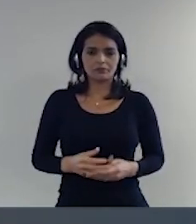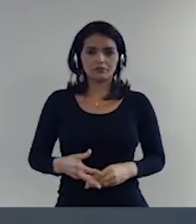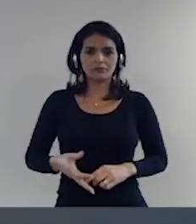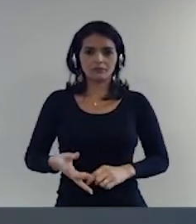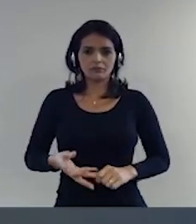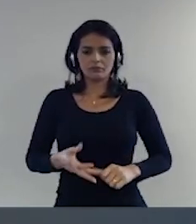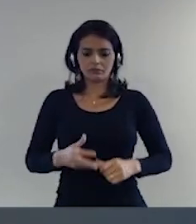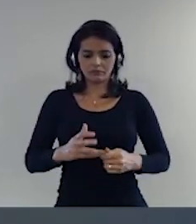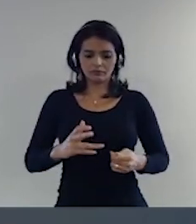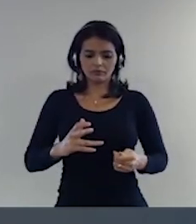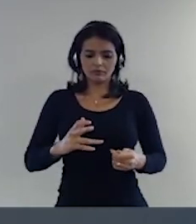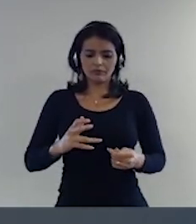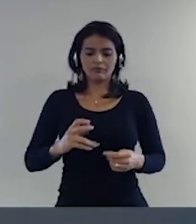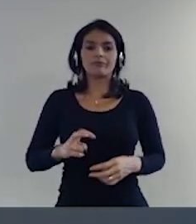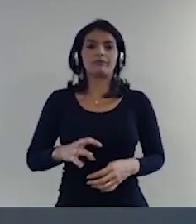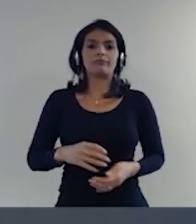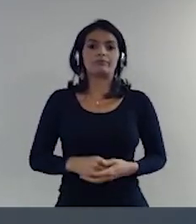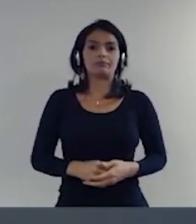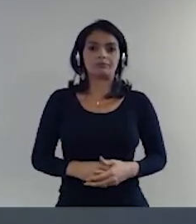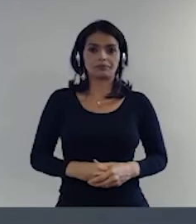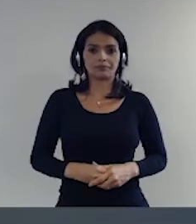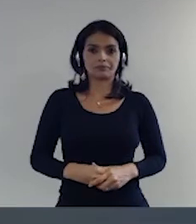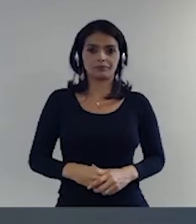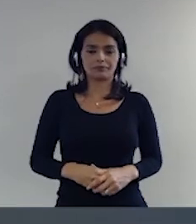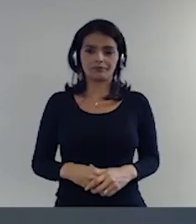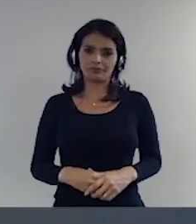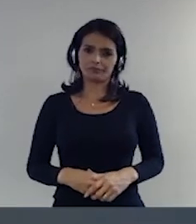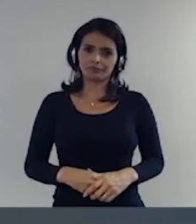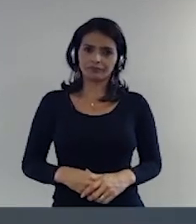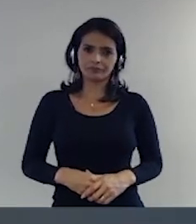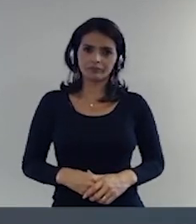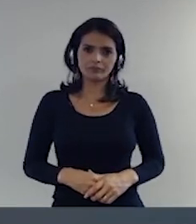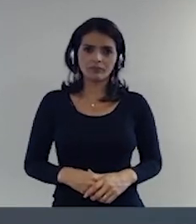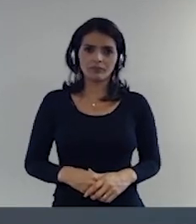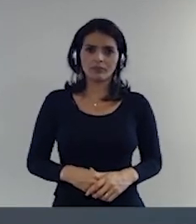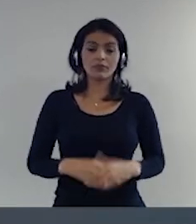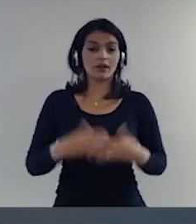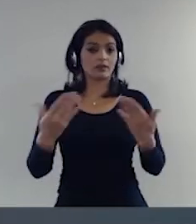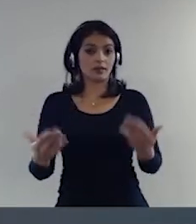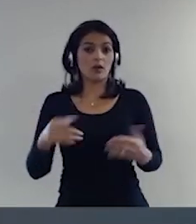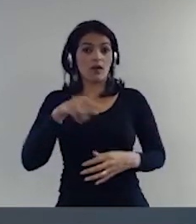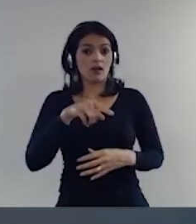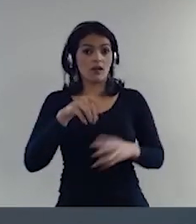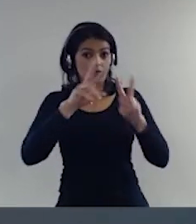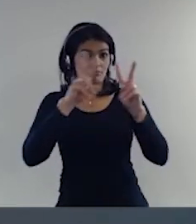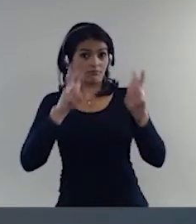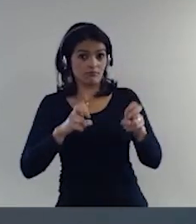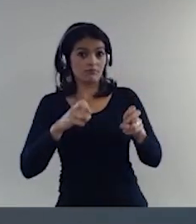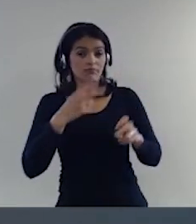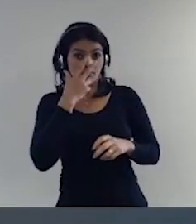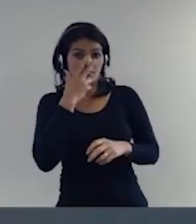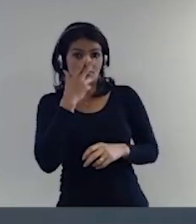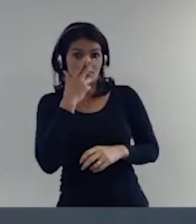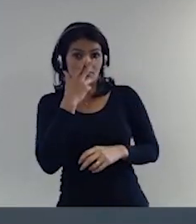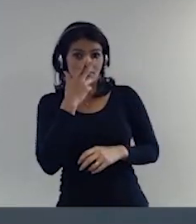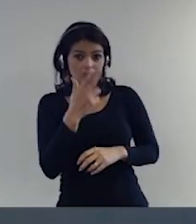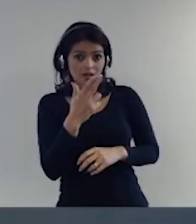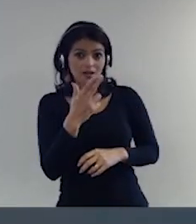pelo contrato, esse afastamento deve ser, evidentemente, prestigiado. Portanto, essa é uma questão que me parece